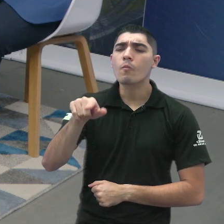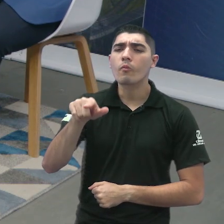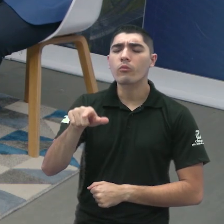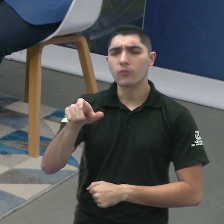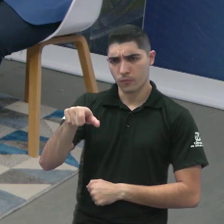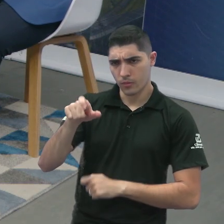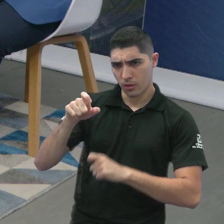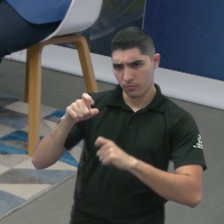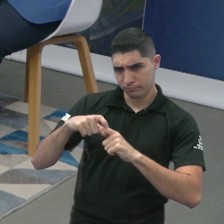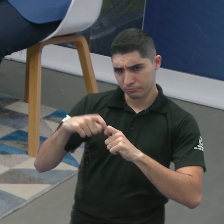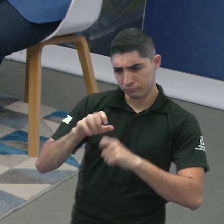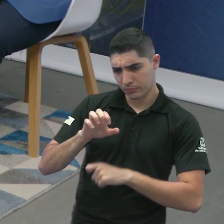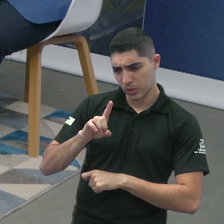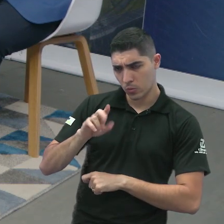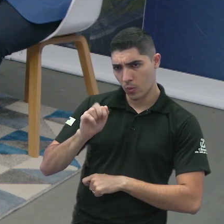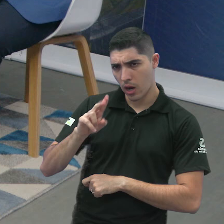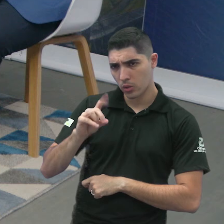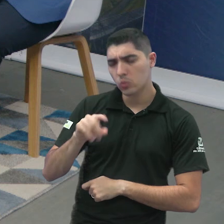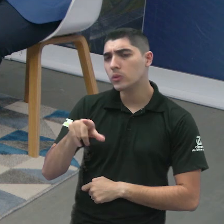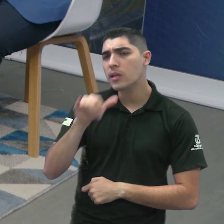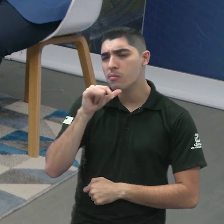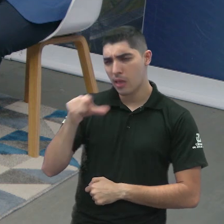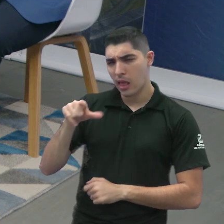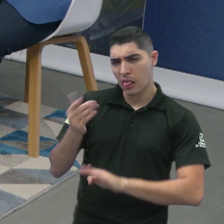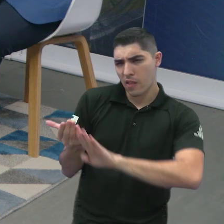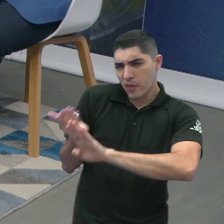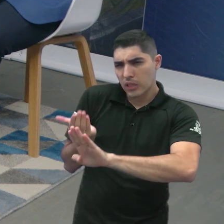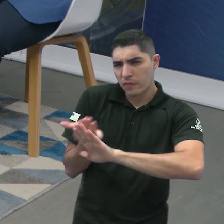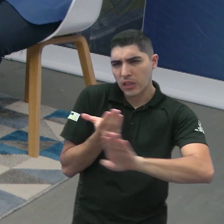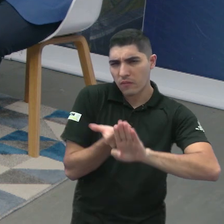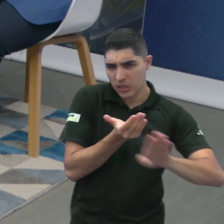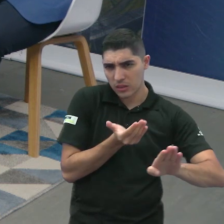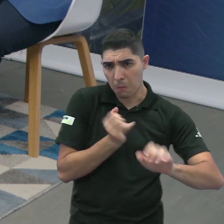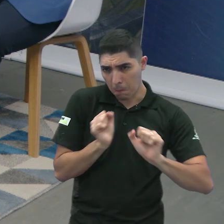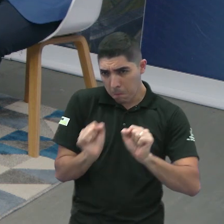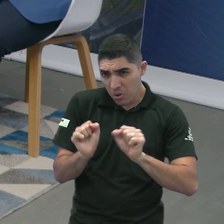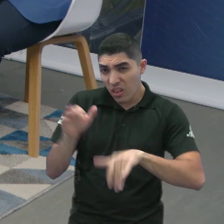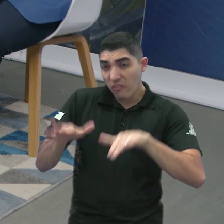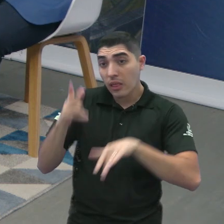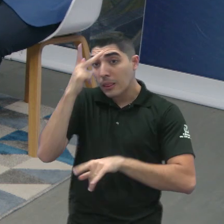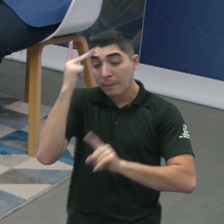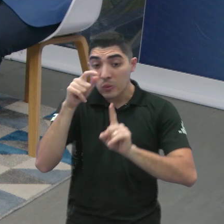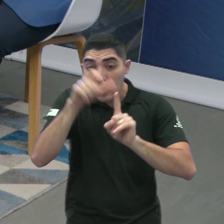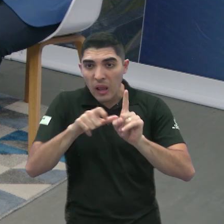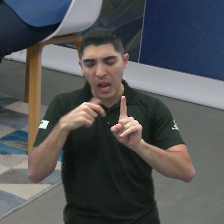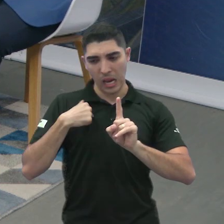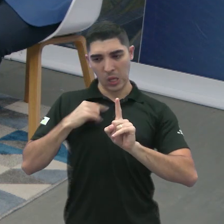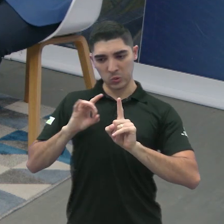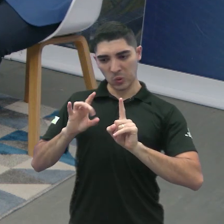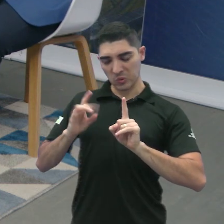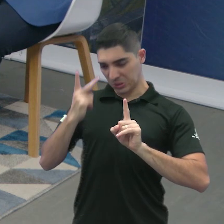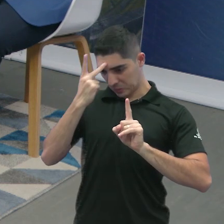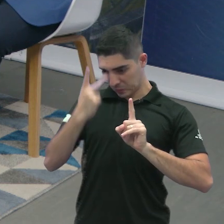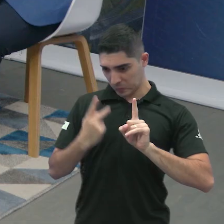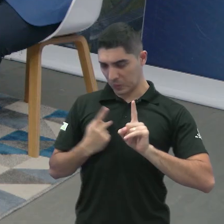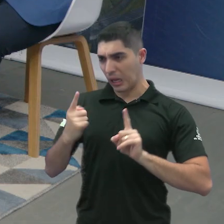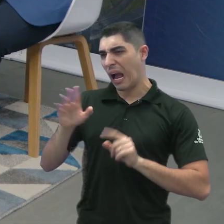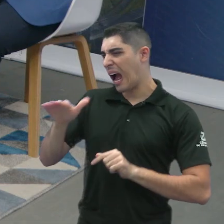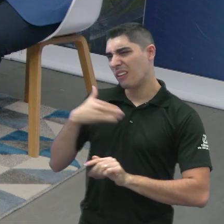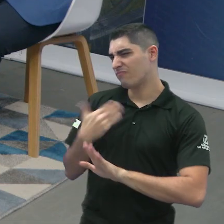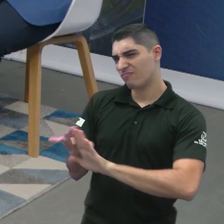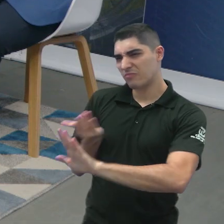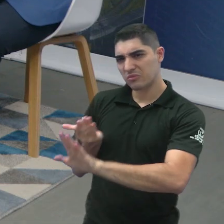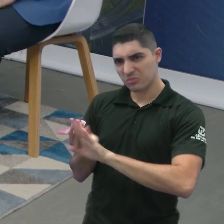nos afastamentos pode ter relação com diagnósticos feitos de forma precipitada, né, ou